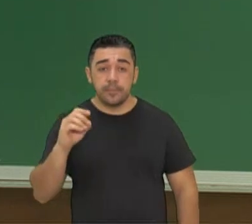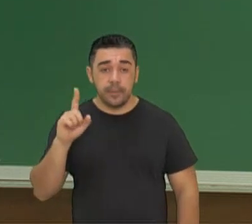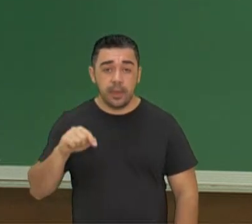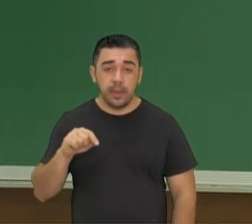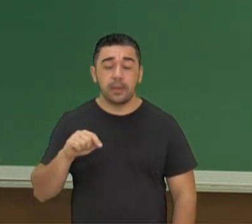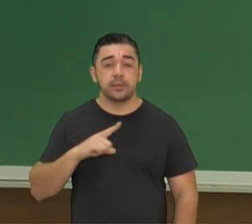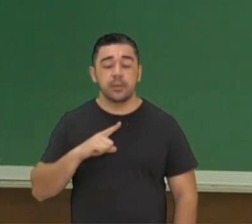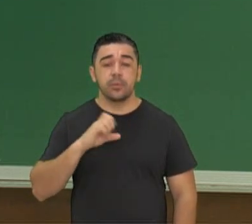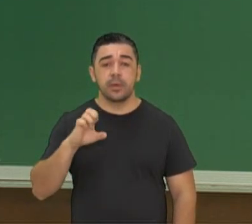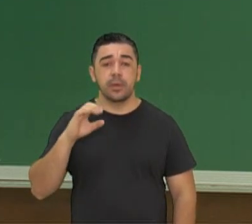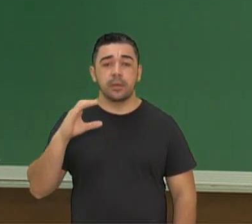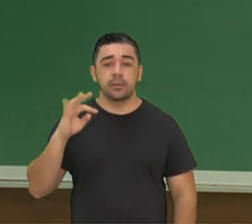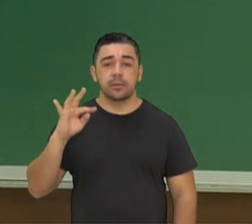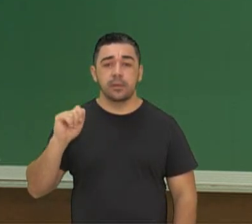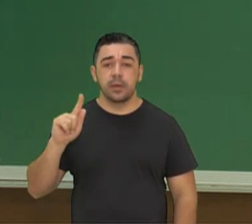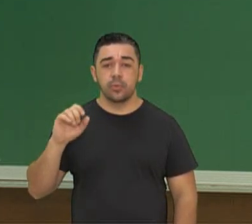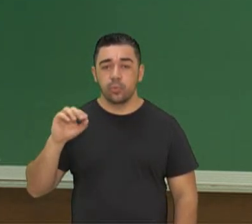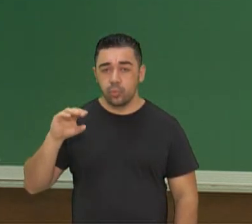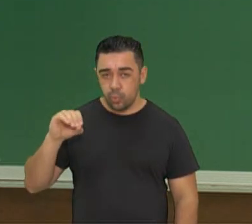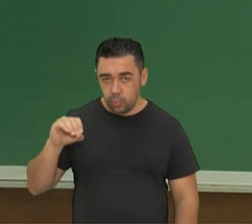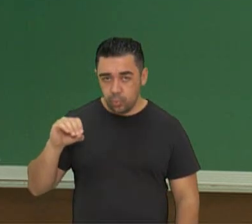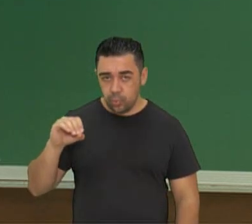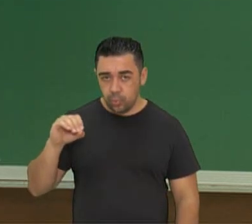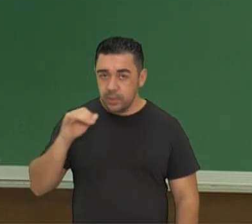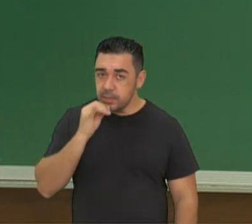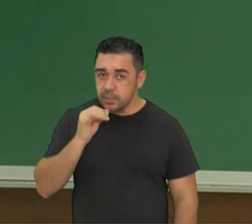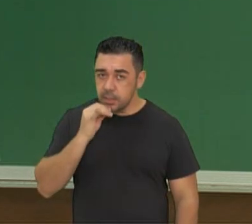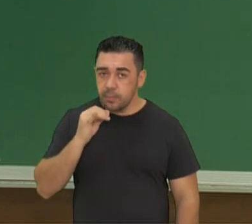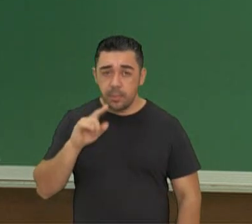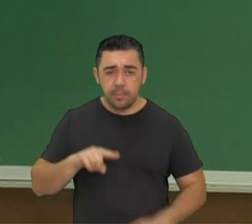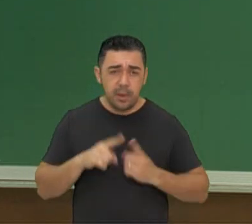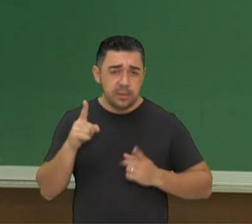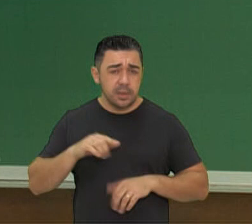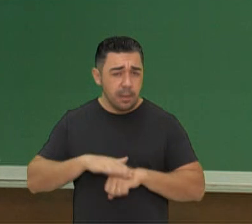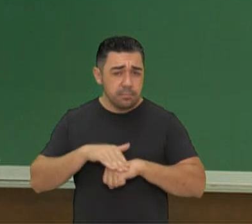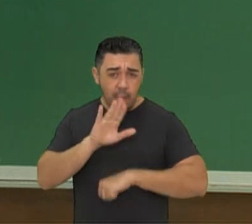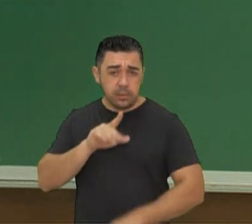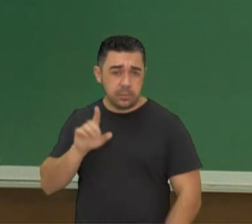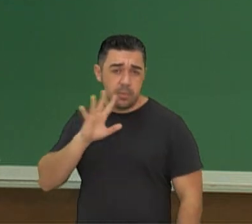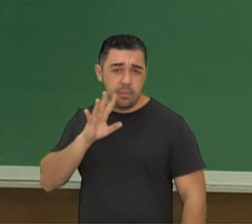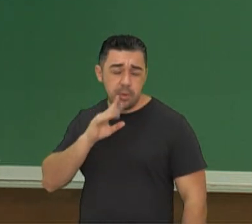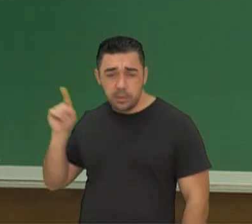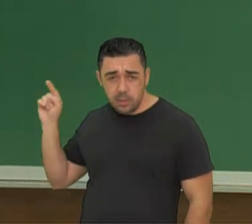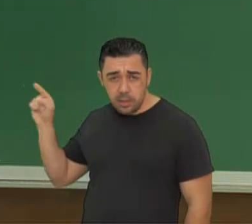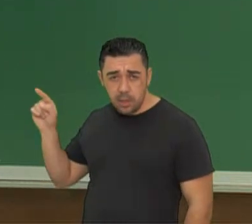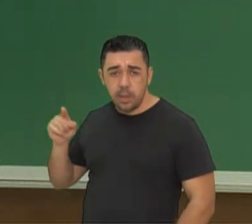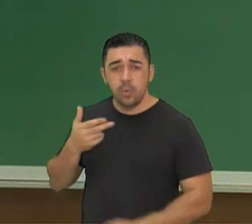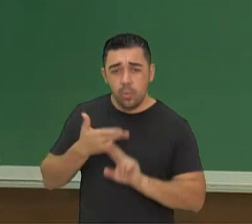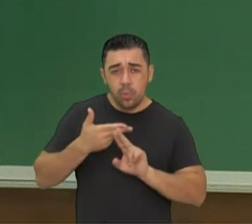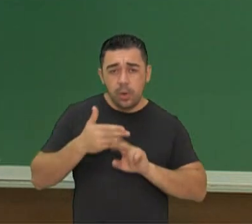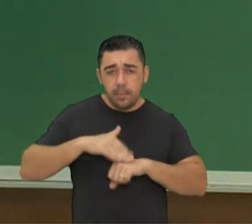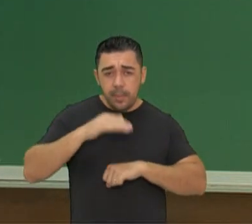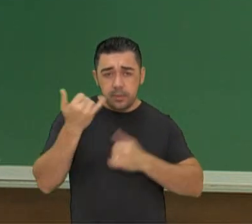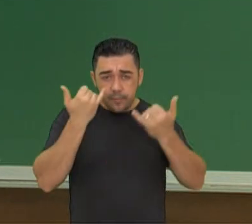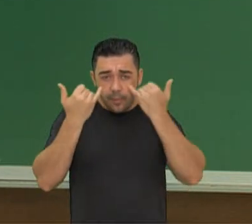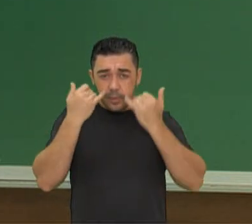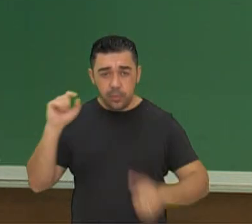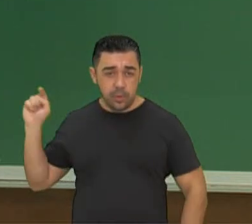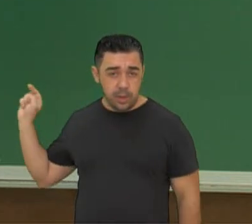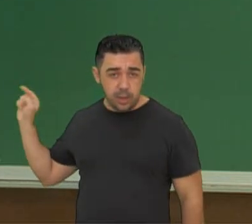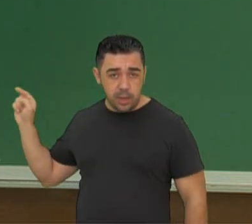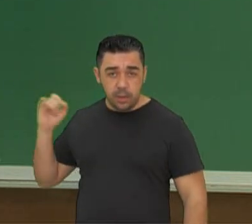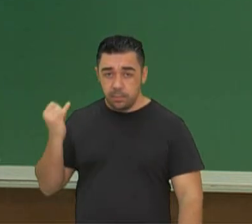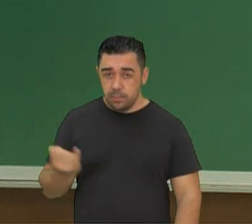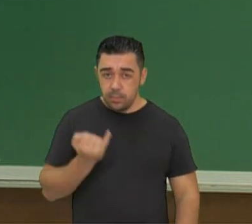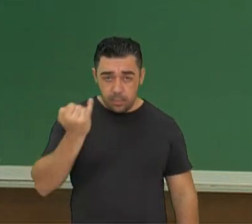hectágono. Por exemplo. Né? Mas esses aqui são os que aparecem mais, é o que a gente precisa mais da informação. Tá? Então são informações